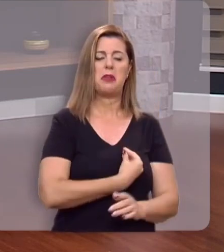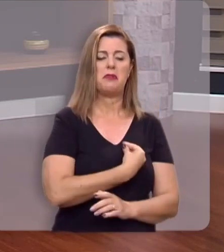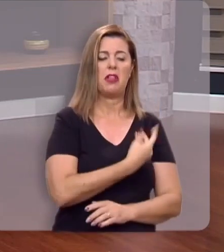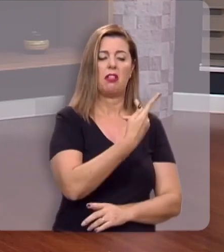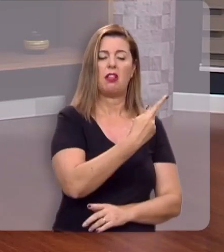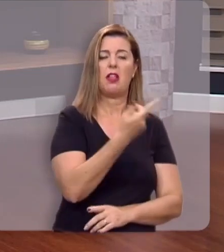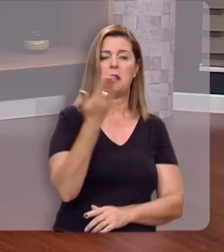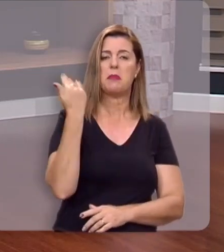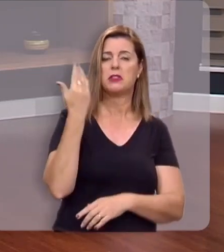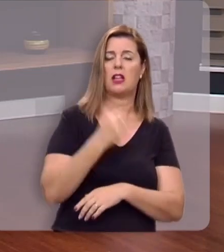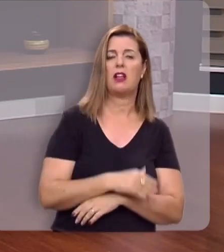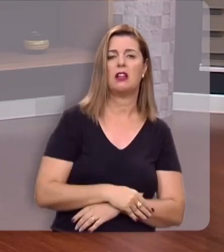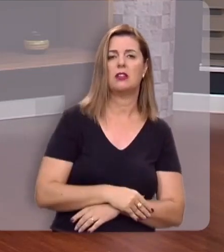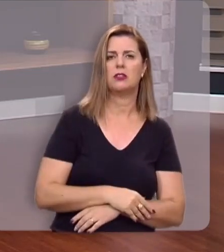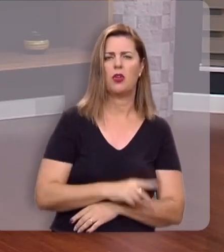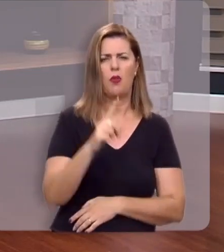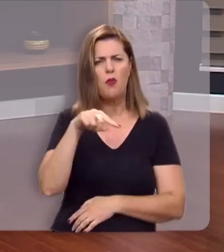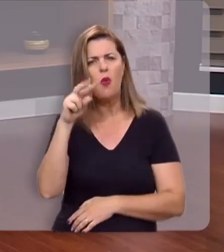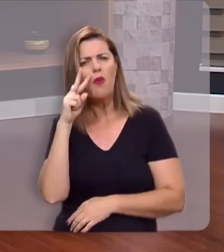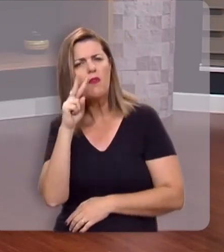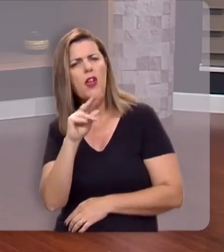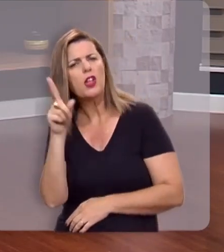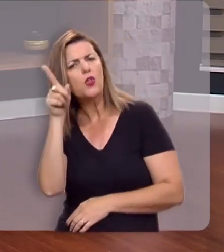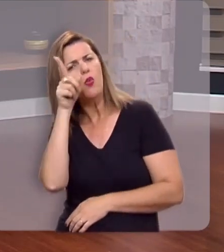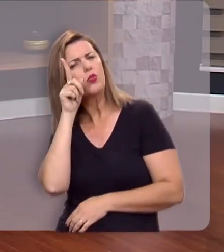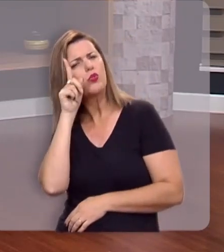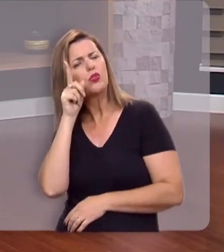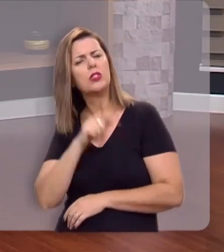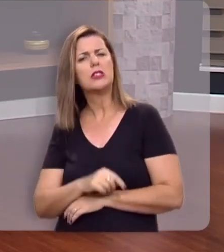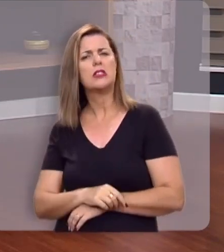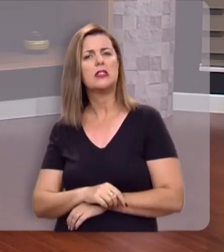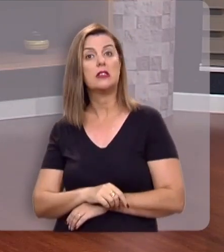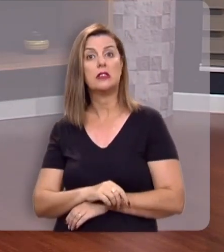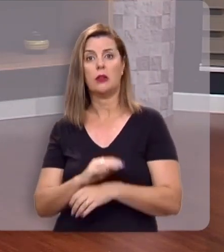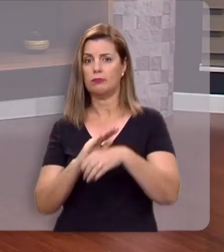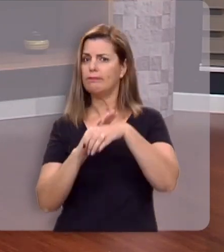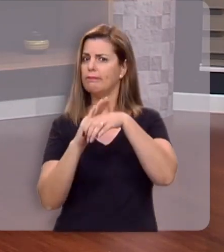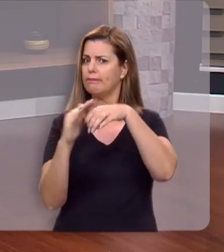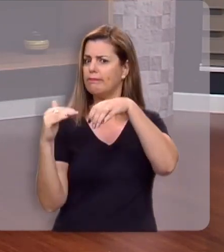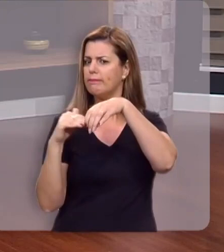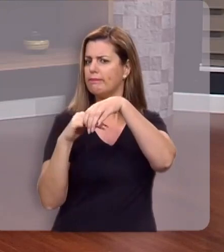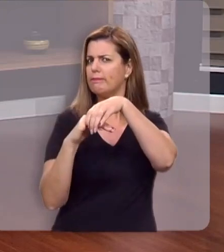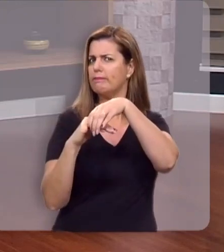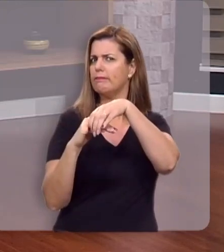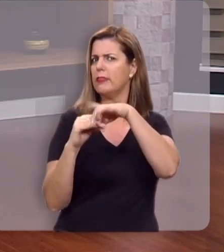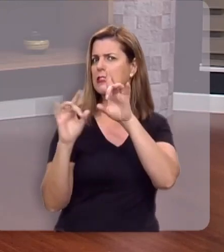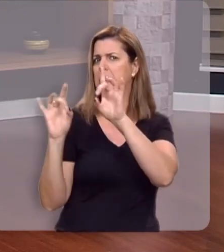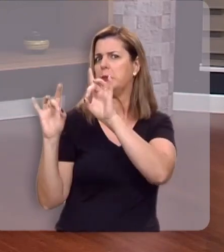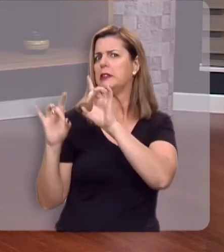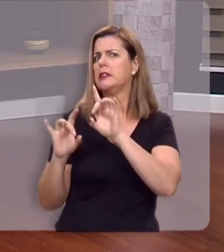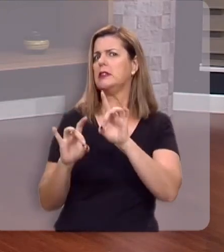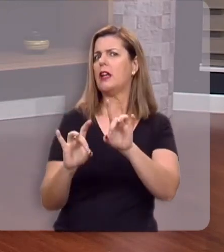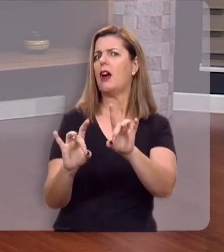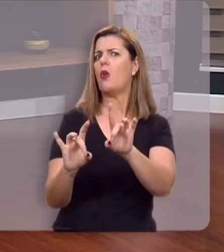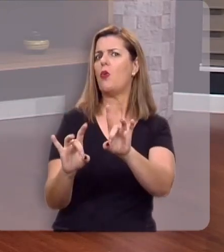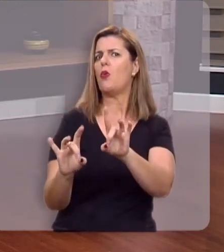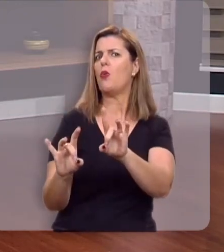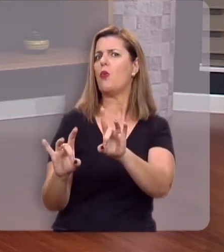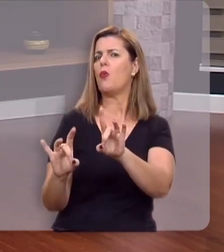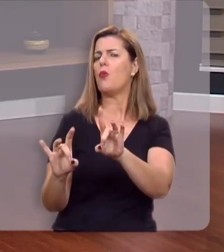celebração. E você vê todos os dias funerais tão